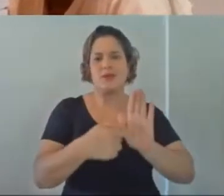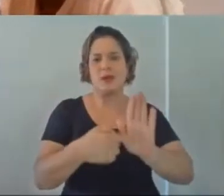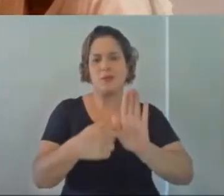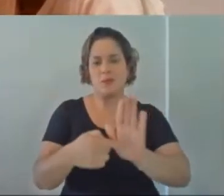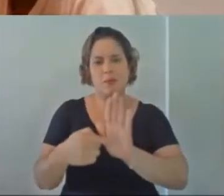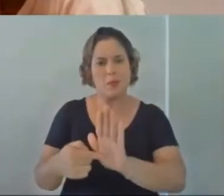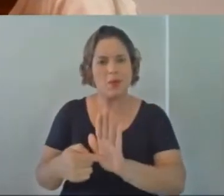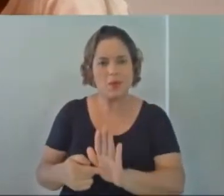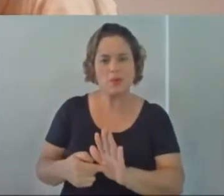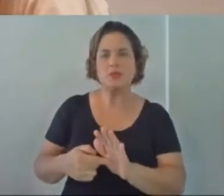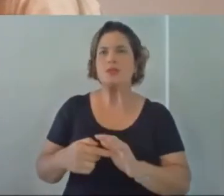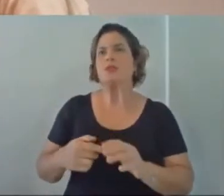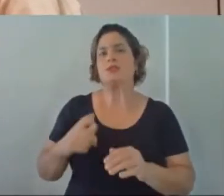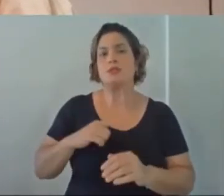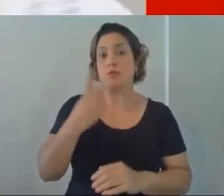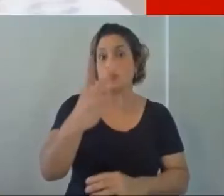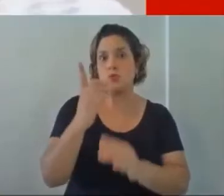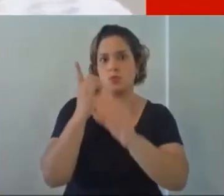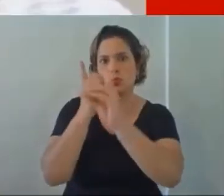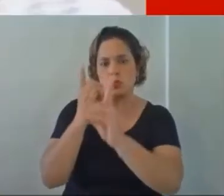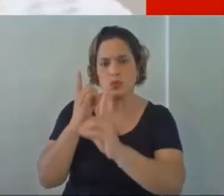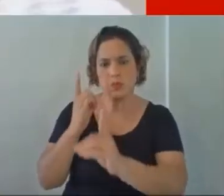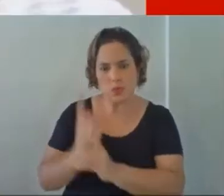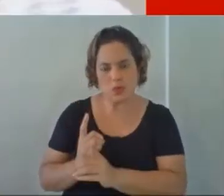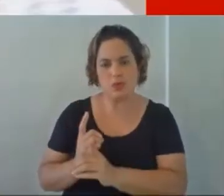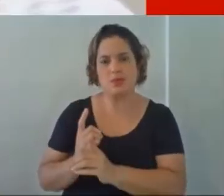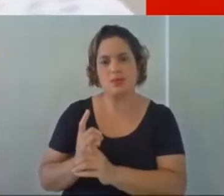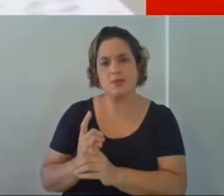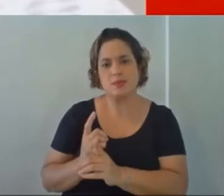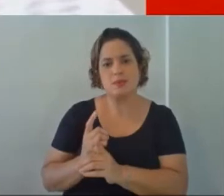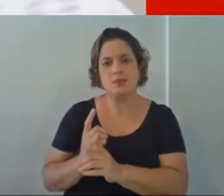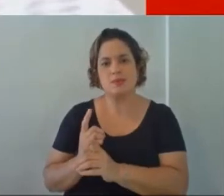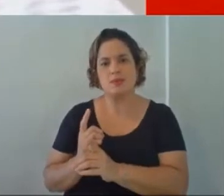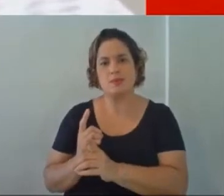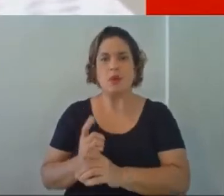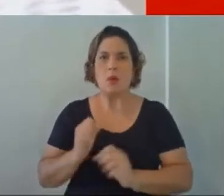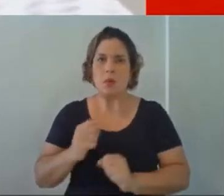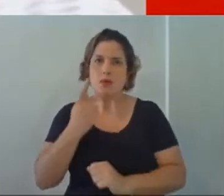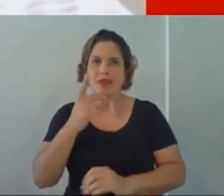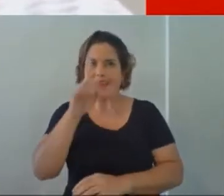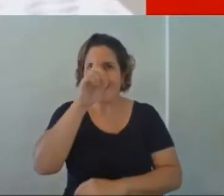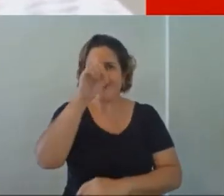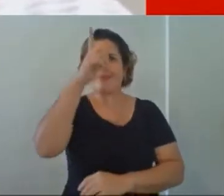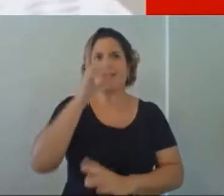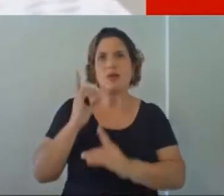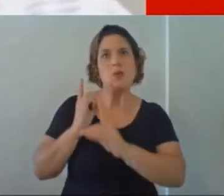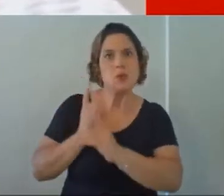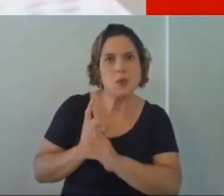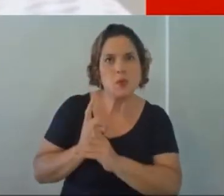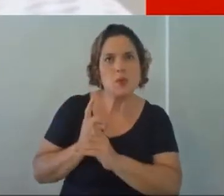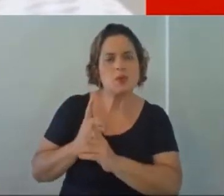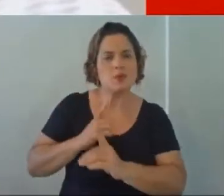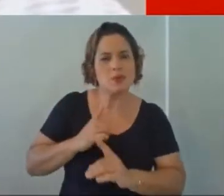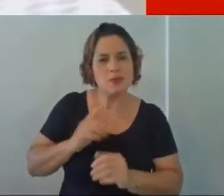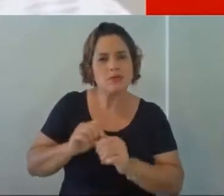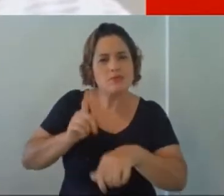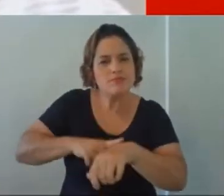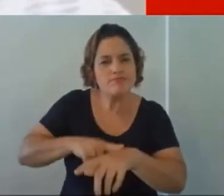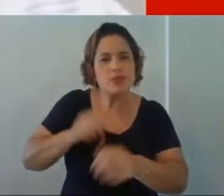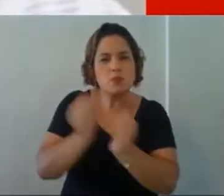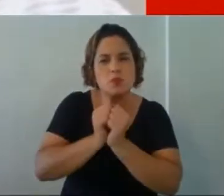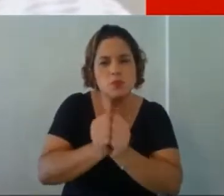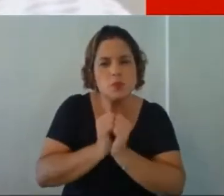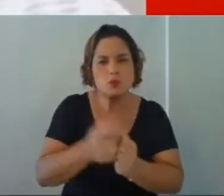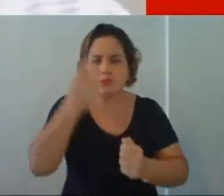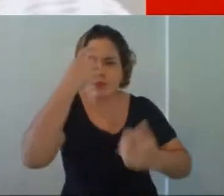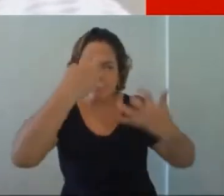durante os 2 encontros que a gente teve. Então, eu acho que a ideia de encontro, de passar tempo junto, de